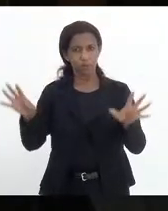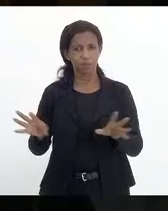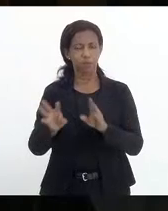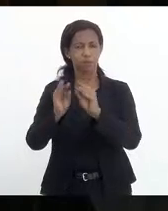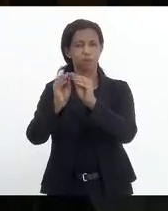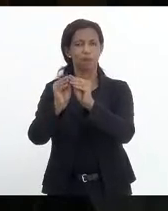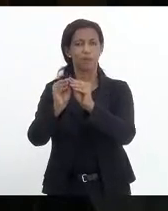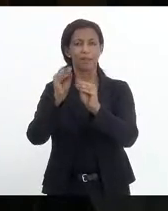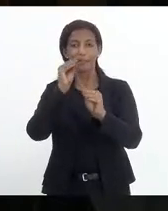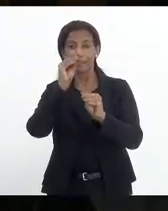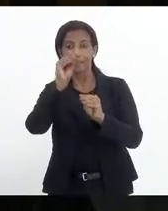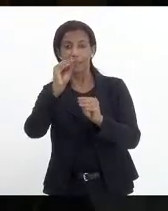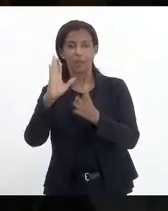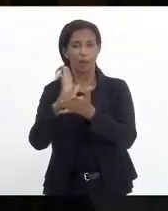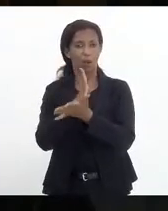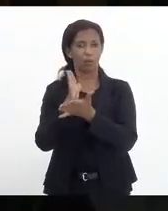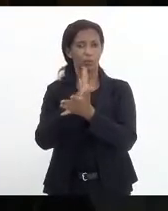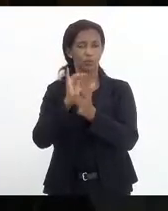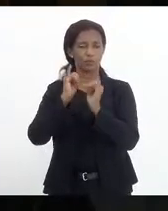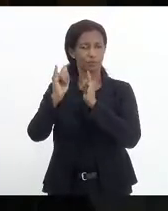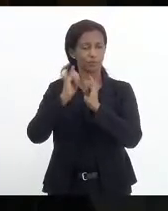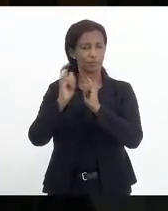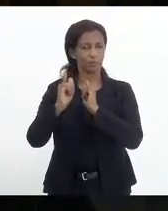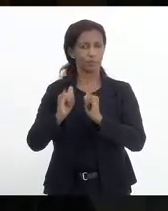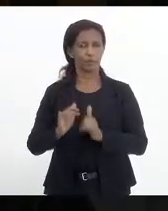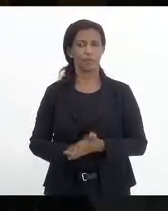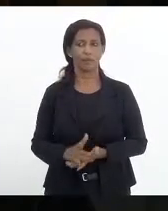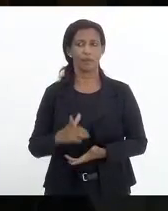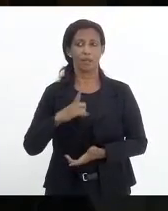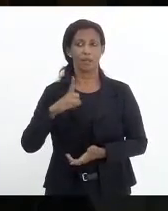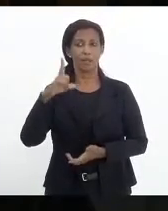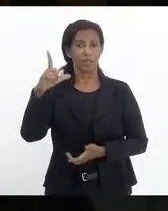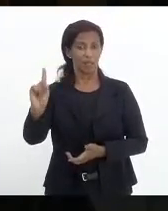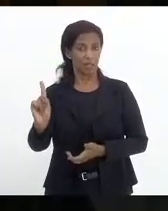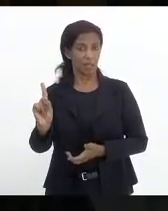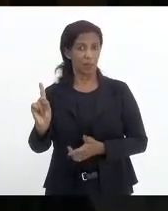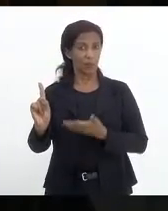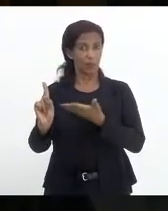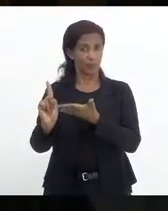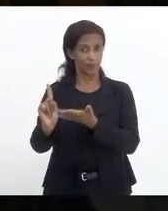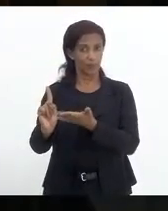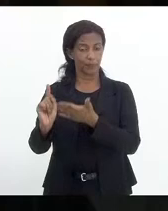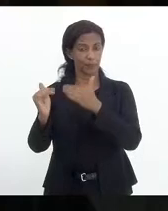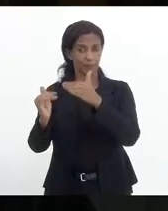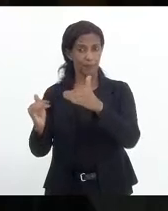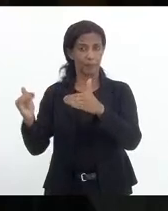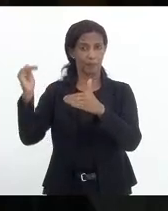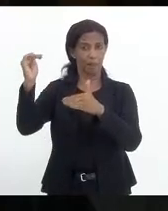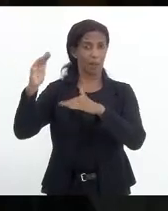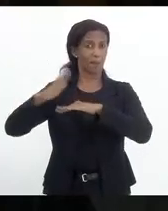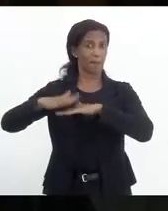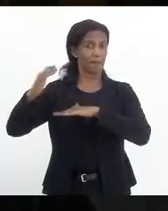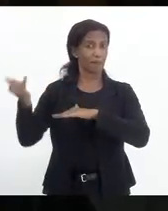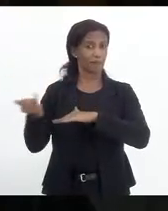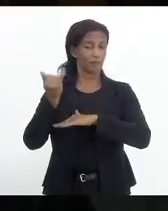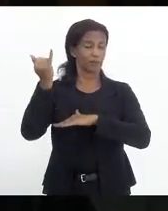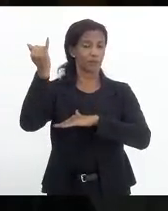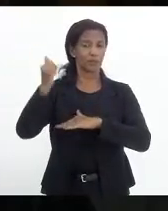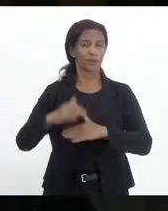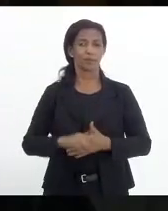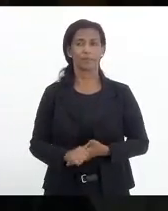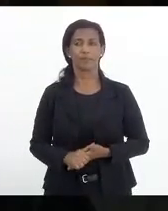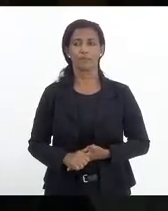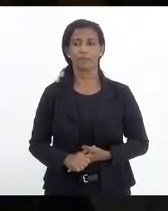dentro desse Panorama de algumas mensagens tem um pano de fundo maior e mais importante